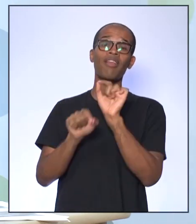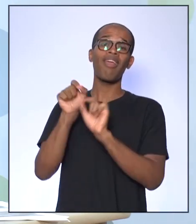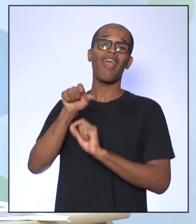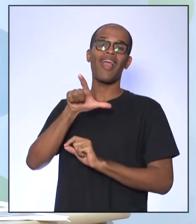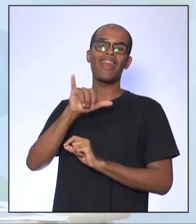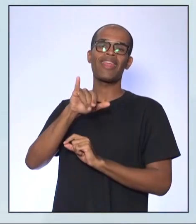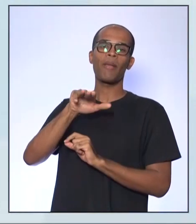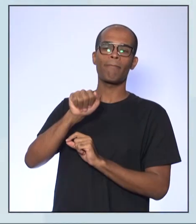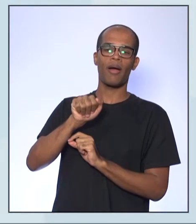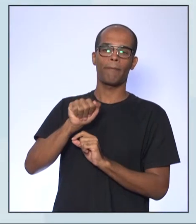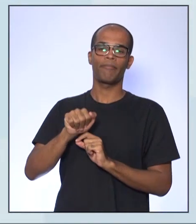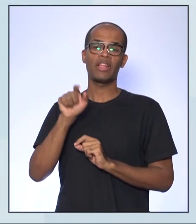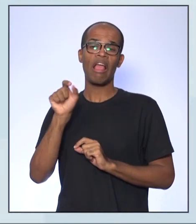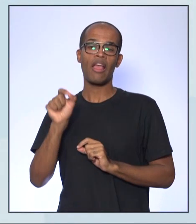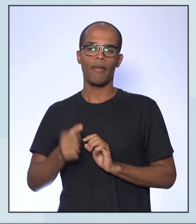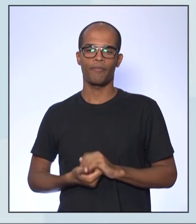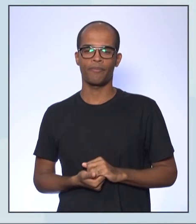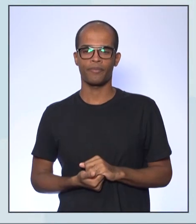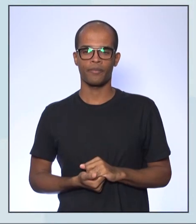Lima Barreto?